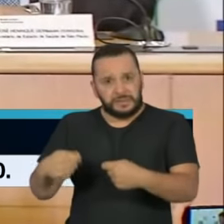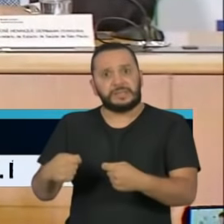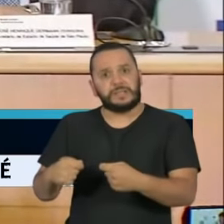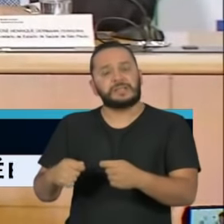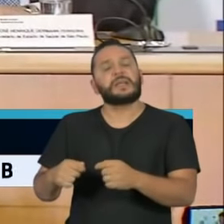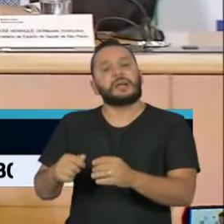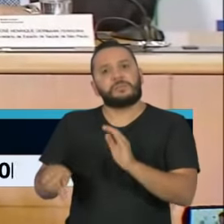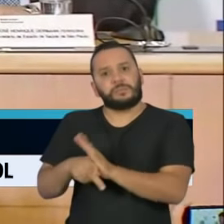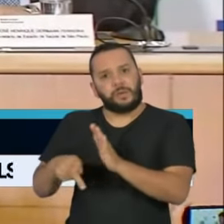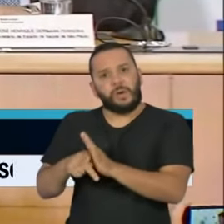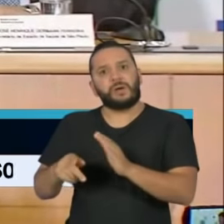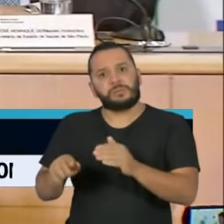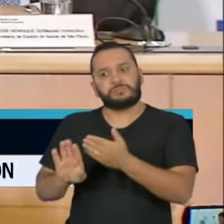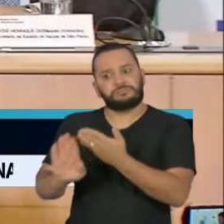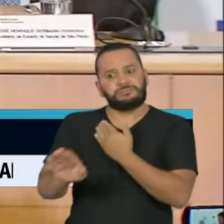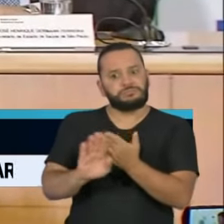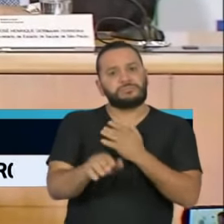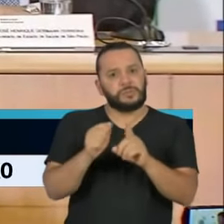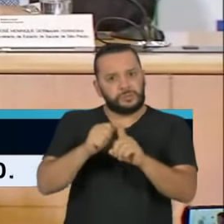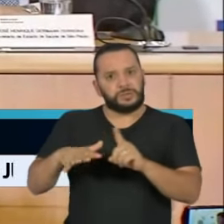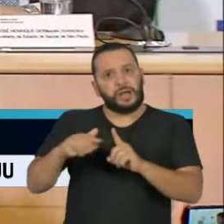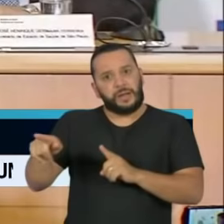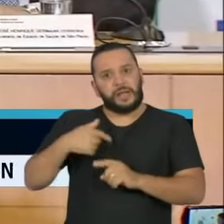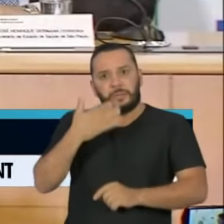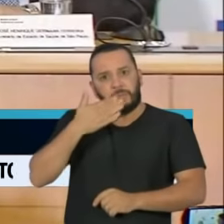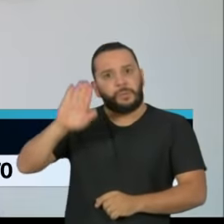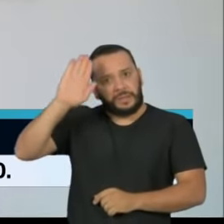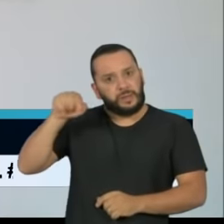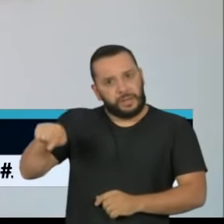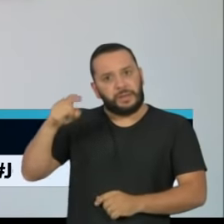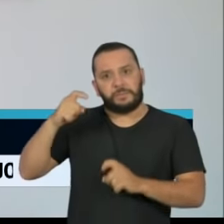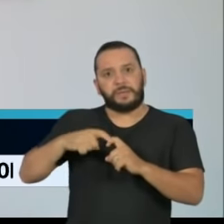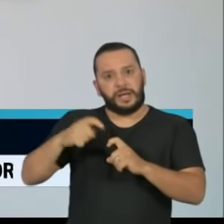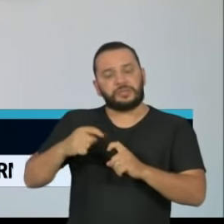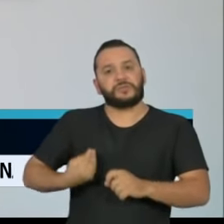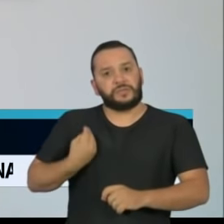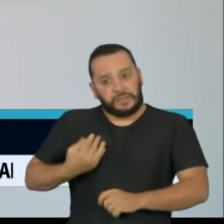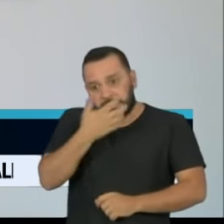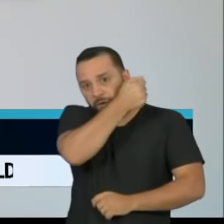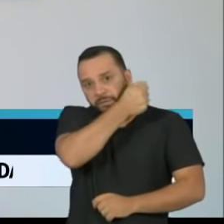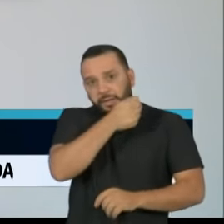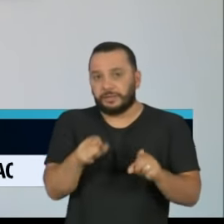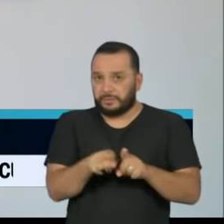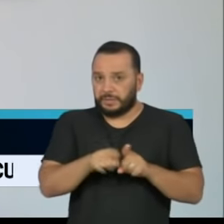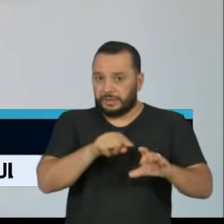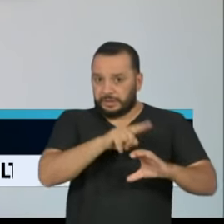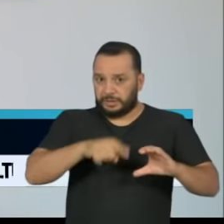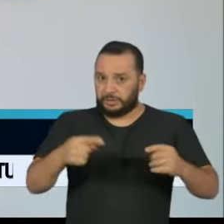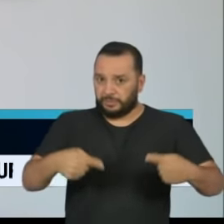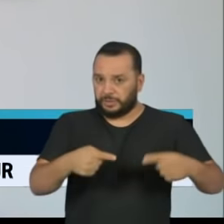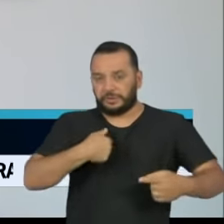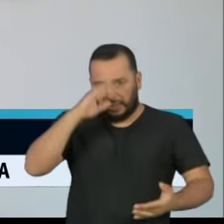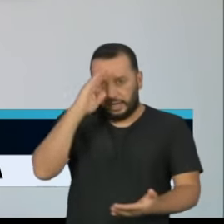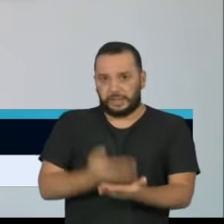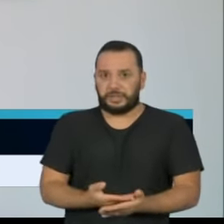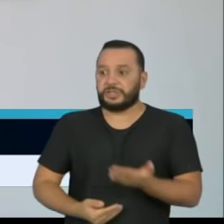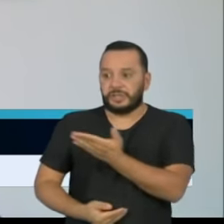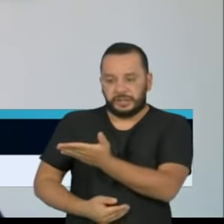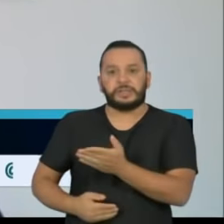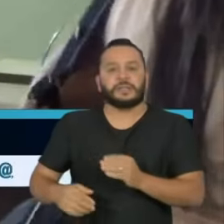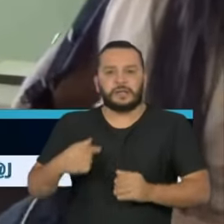isolamento social em respeito ao juramento que fez como médico. Este cientista político acredita que Mandetta terá